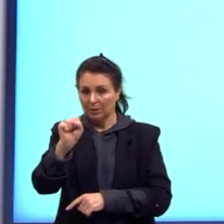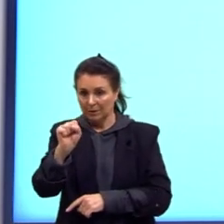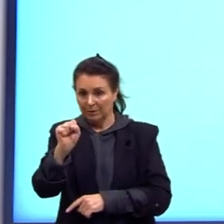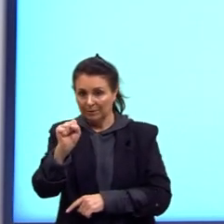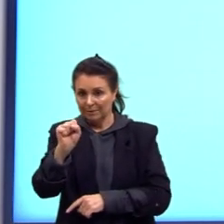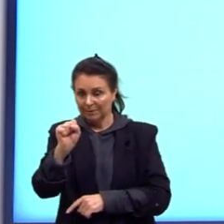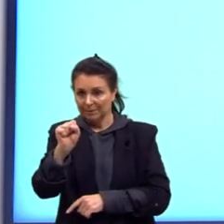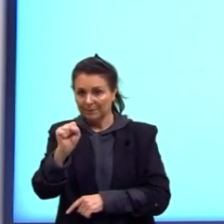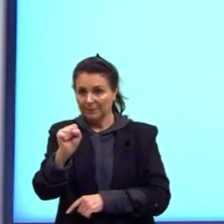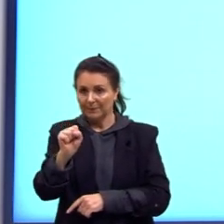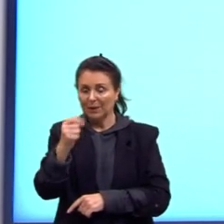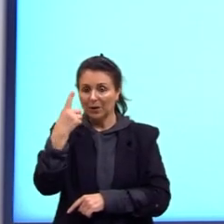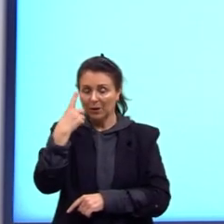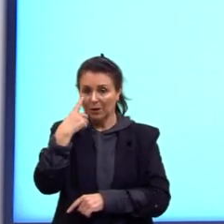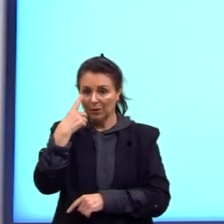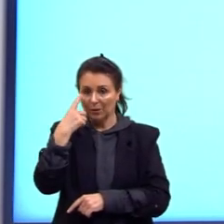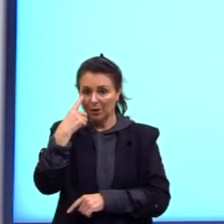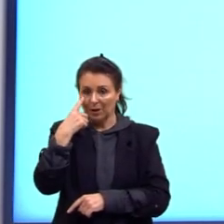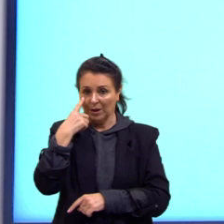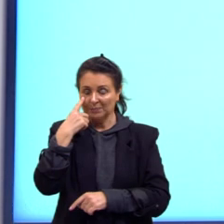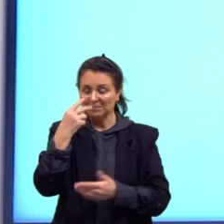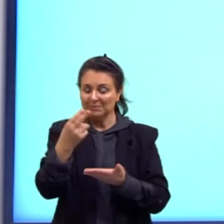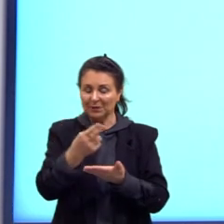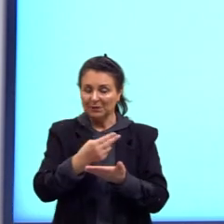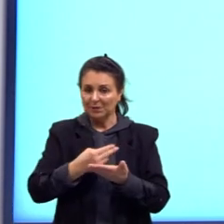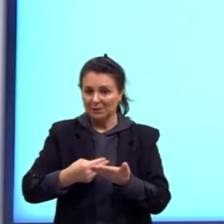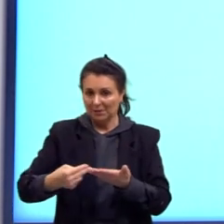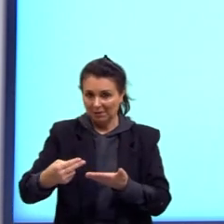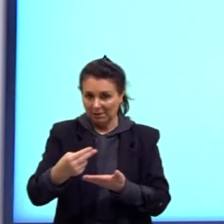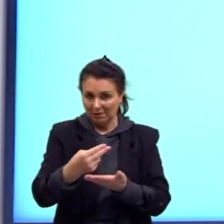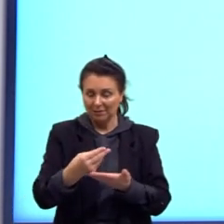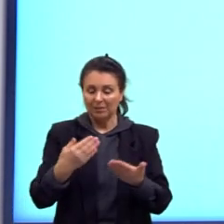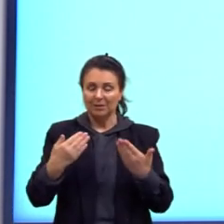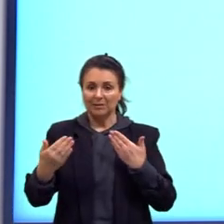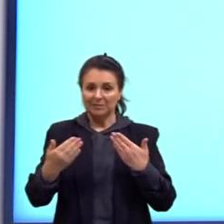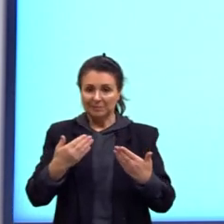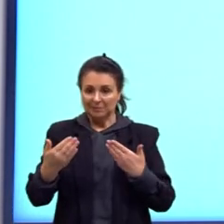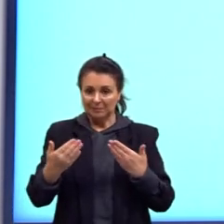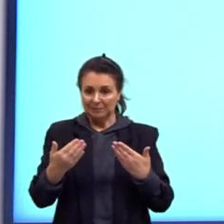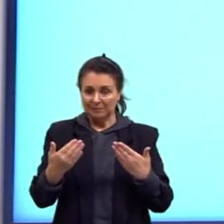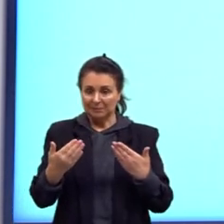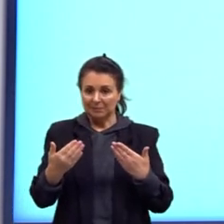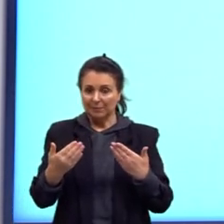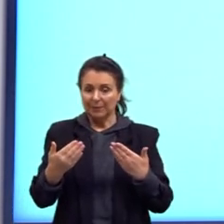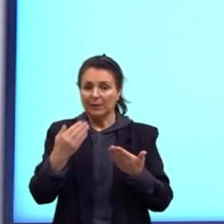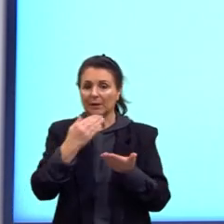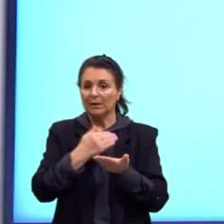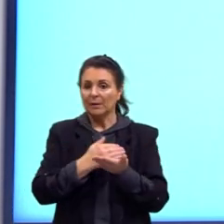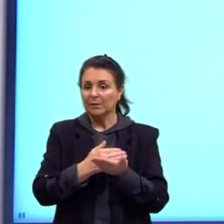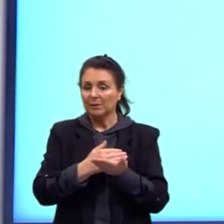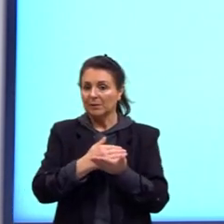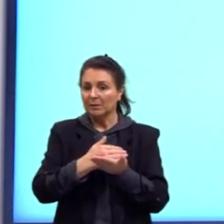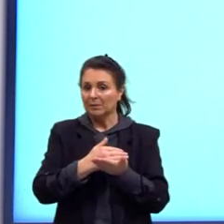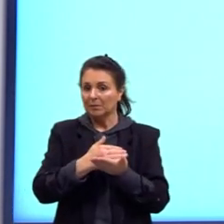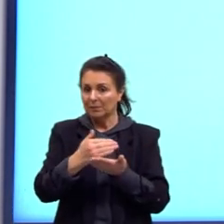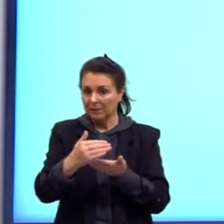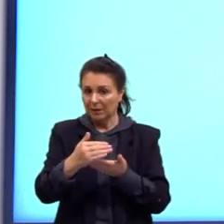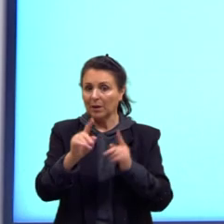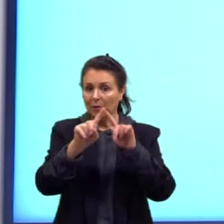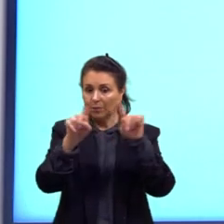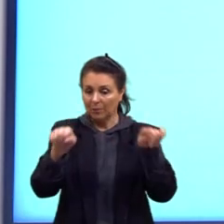bom então aqui eu deixei a nossa figura tá nós vamos analisar a situação Então a partir dela